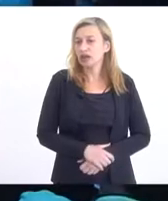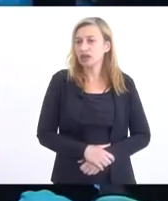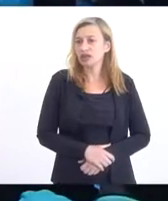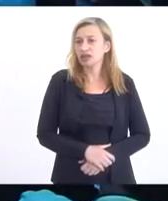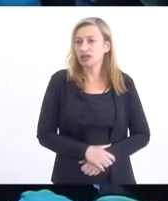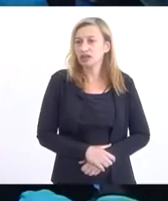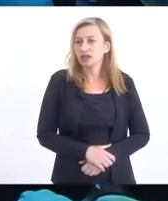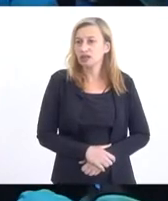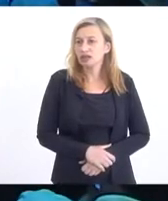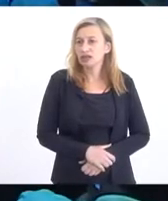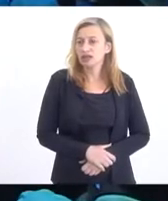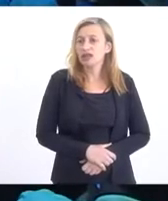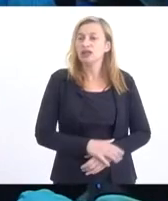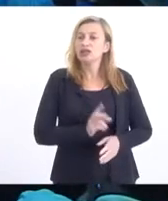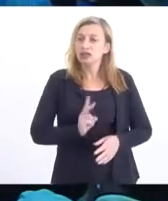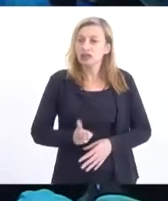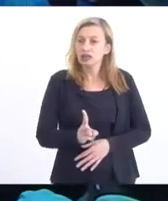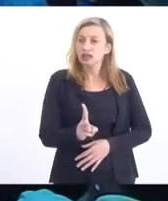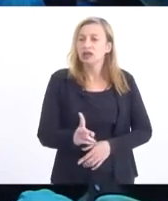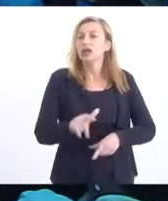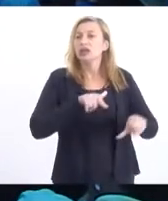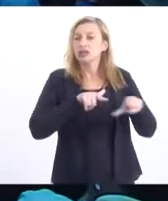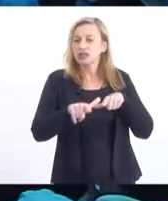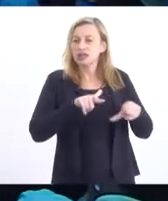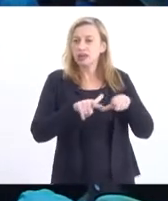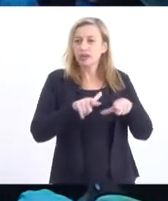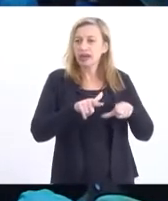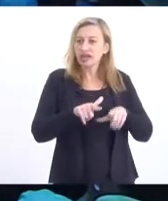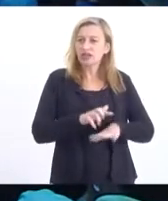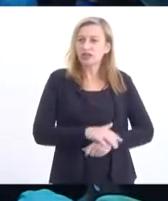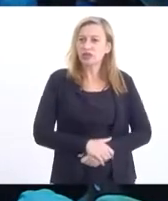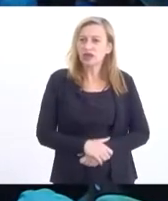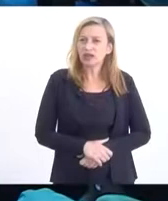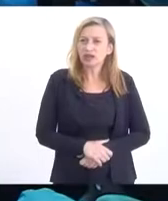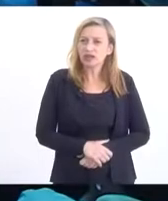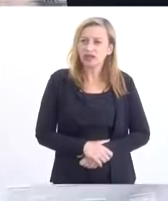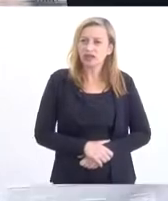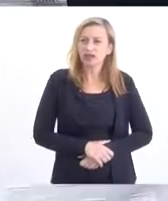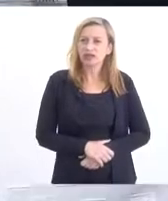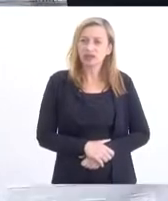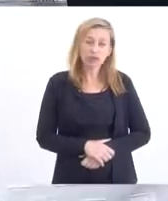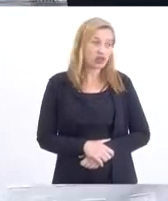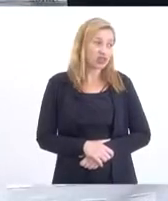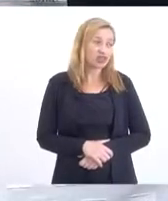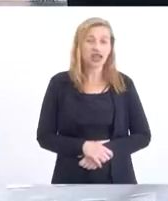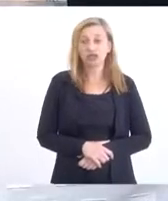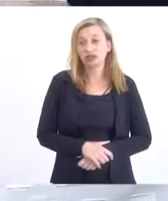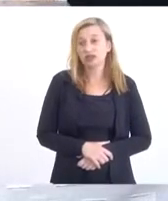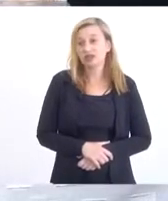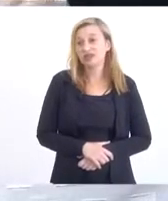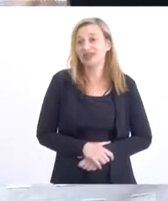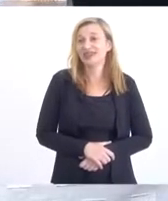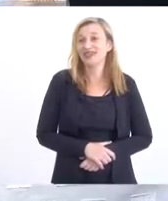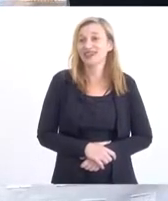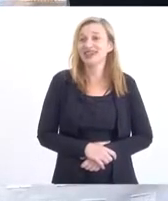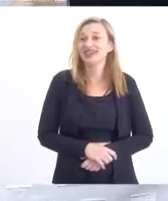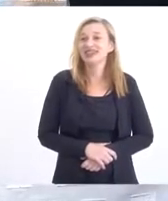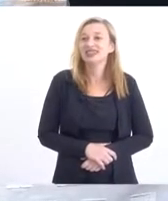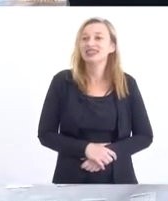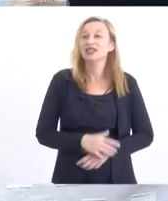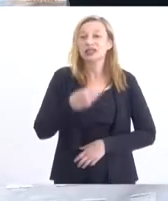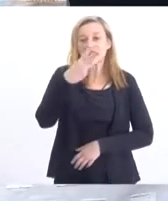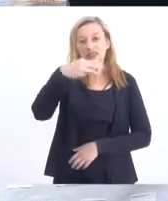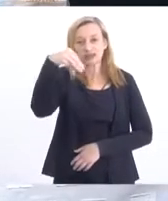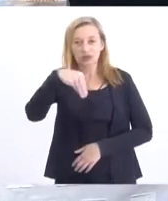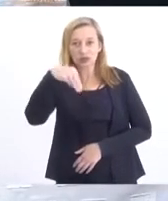Dando seguimento aos trabalhos, agora vai ser a fala dos prefeitos, conforme combinado com o cerimonial. Cada prefeito vai dispor de